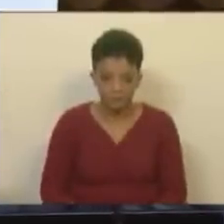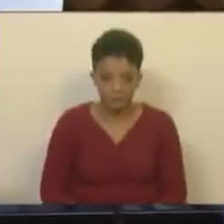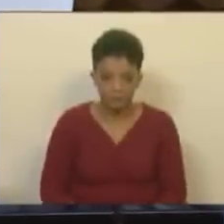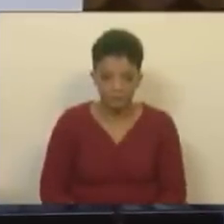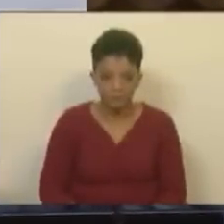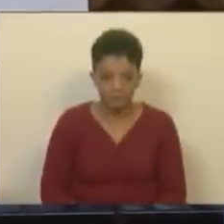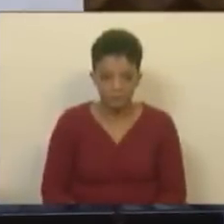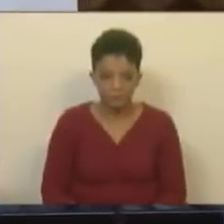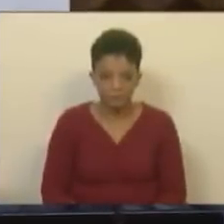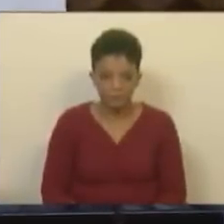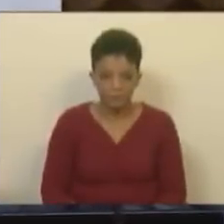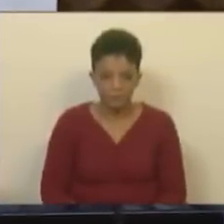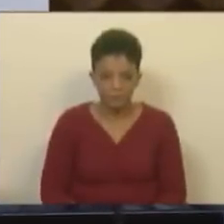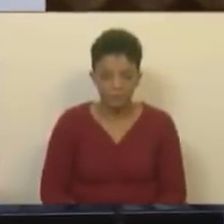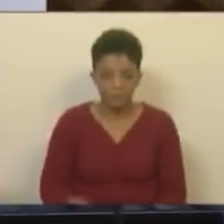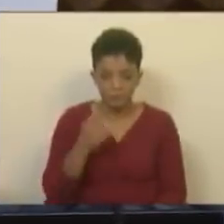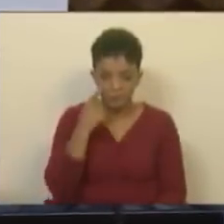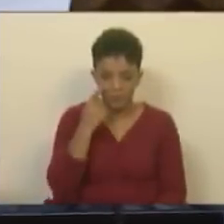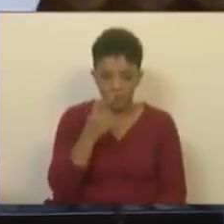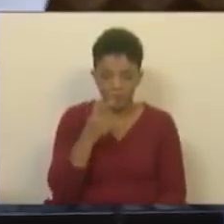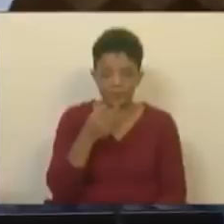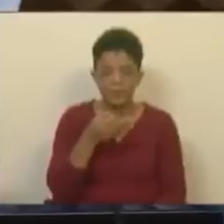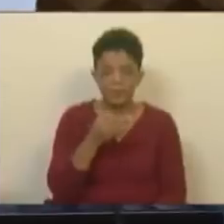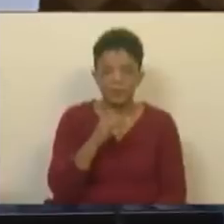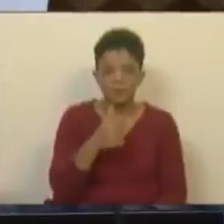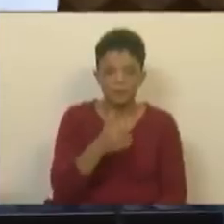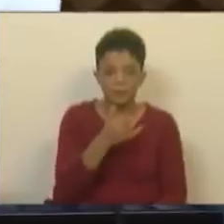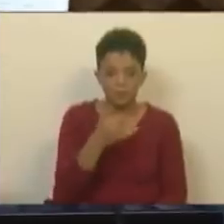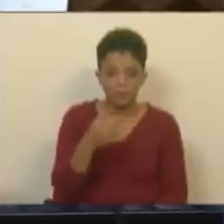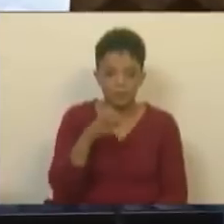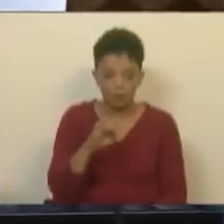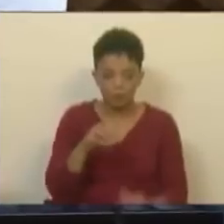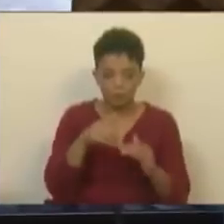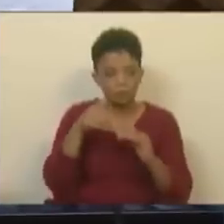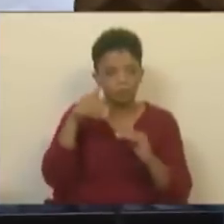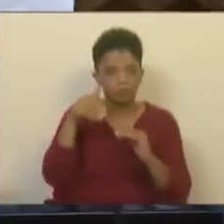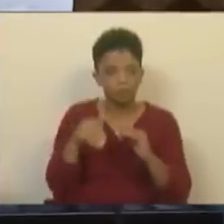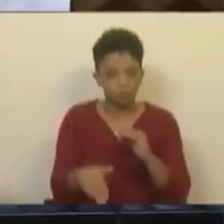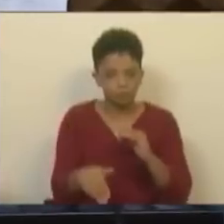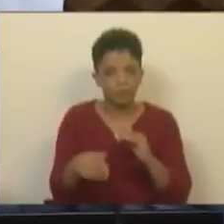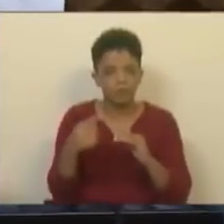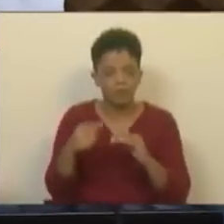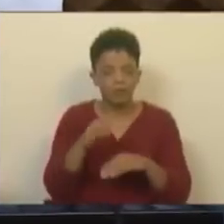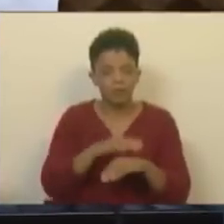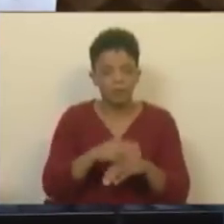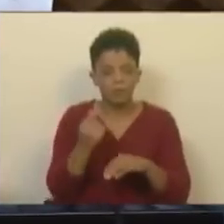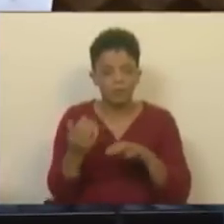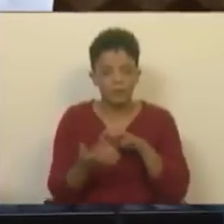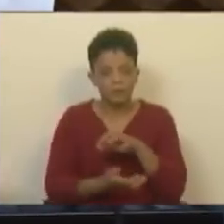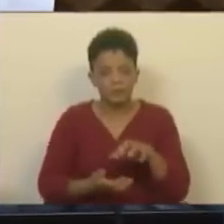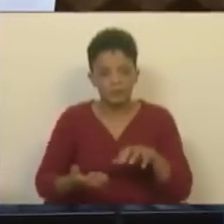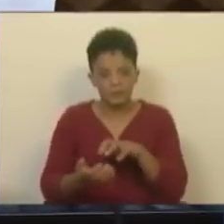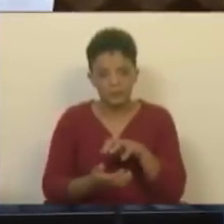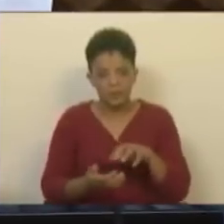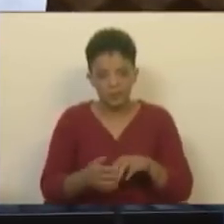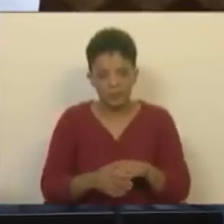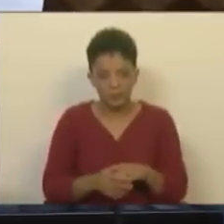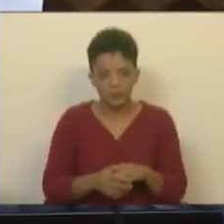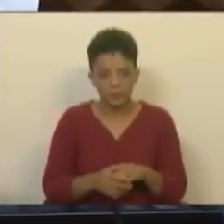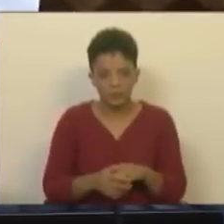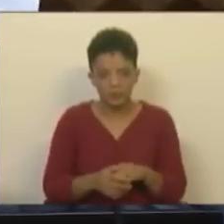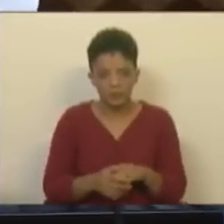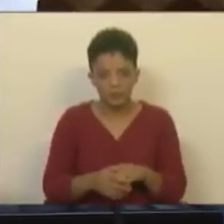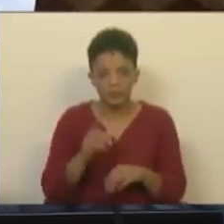verificar Isto é o PIB em 2008 teve uma quebra significativa com a crise financeira e com